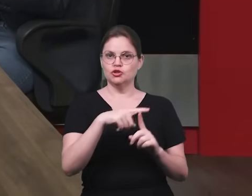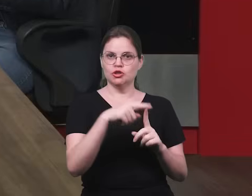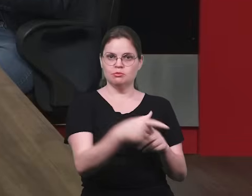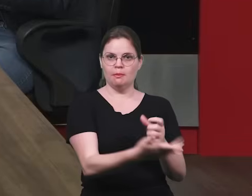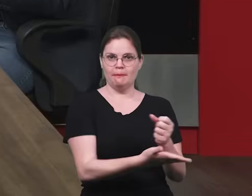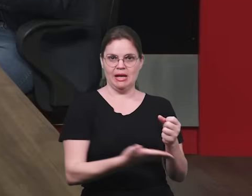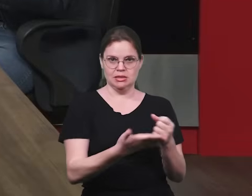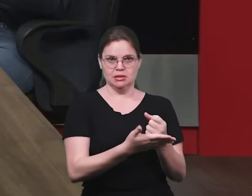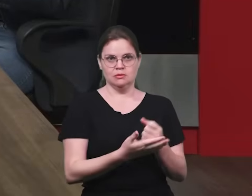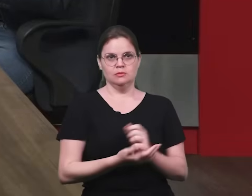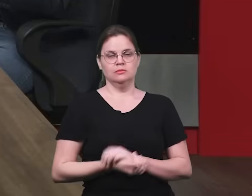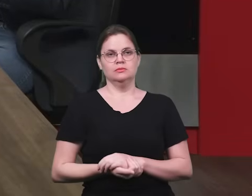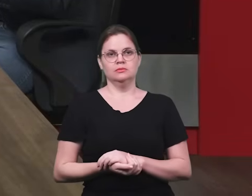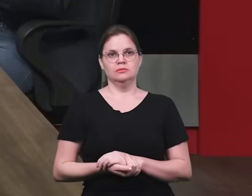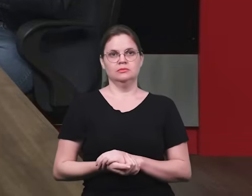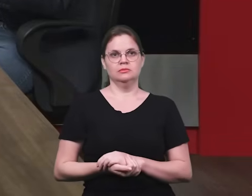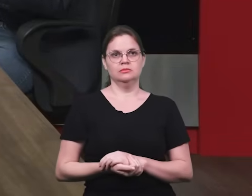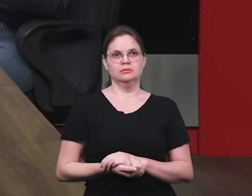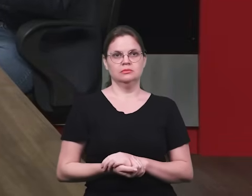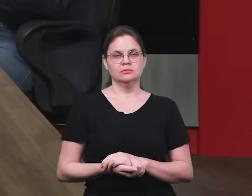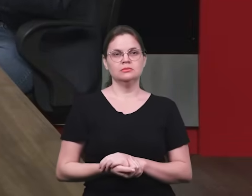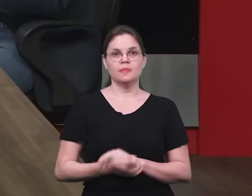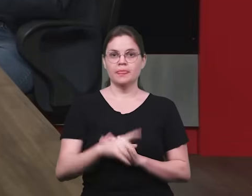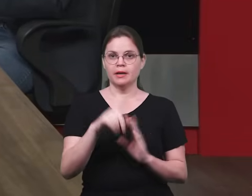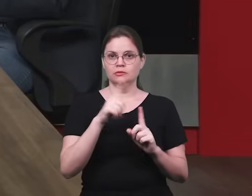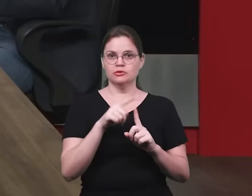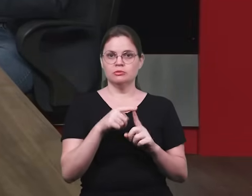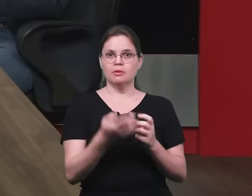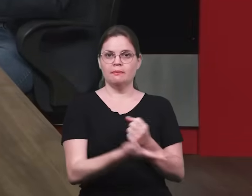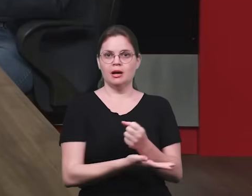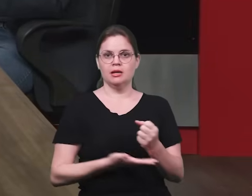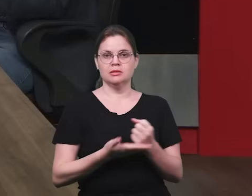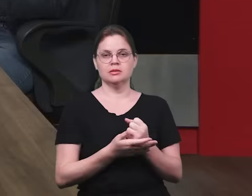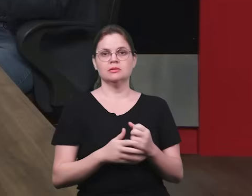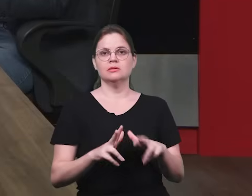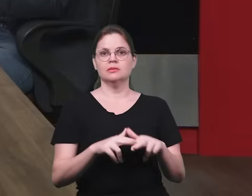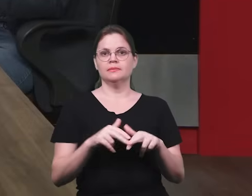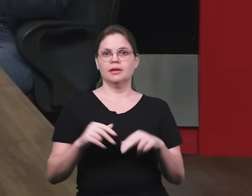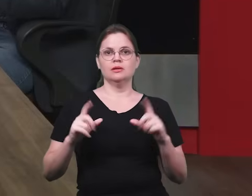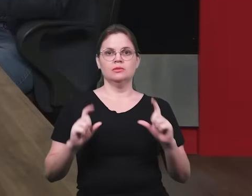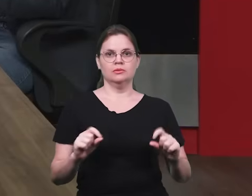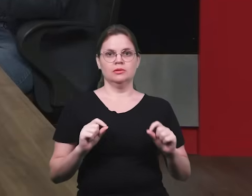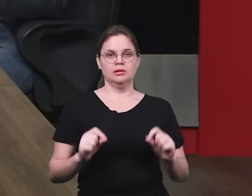básico. É um tipo básico. É um tipo básico através do qual